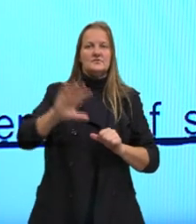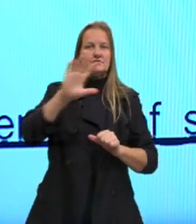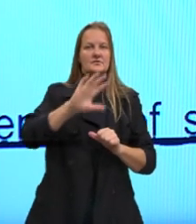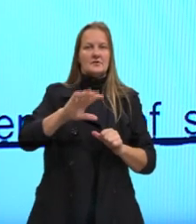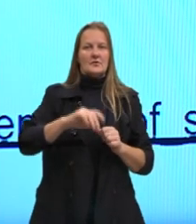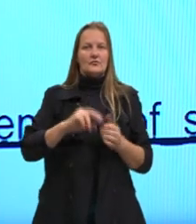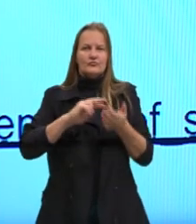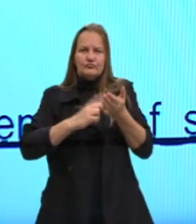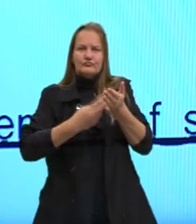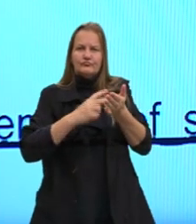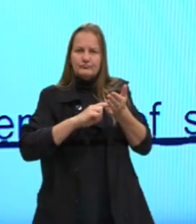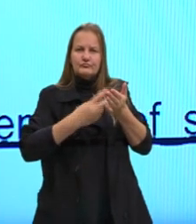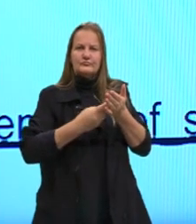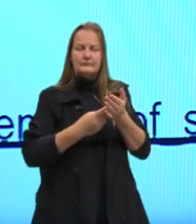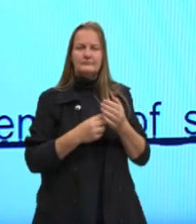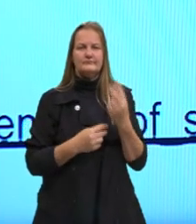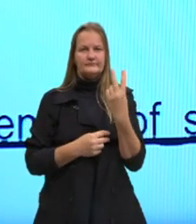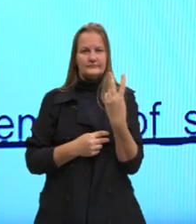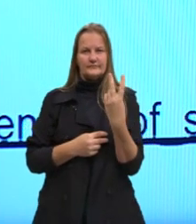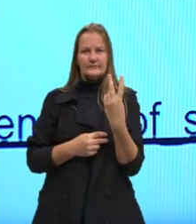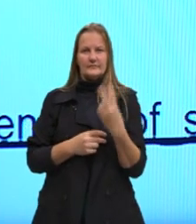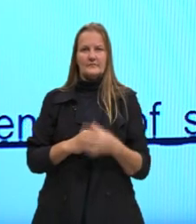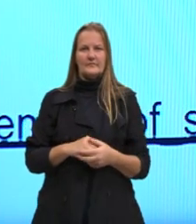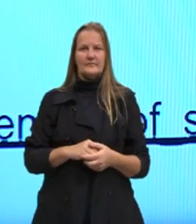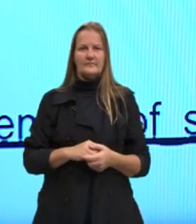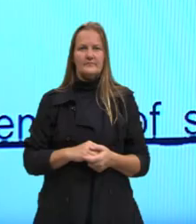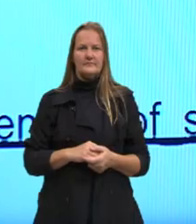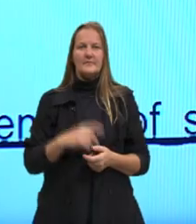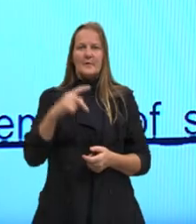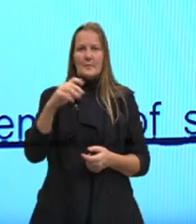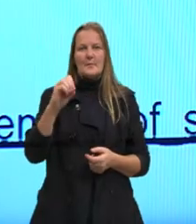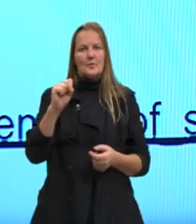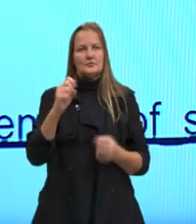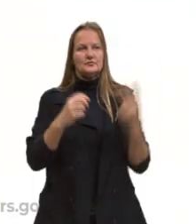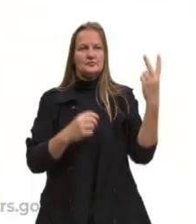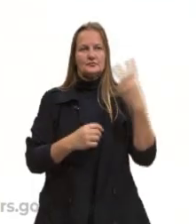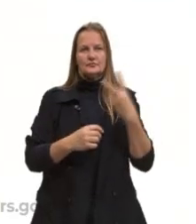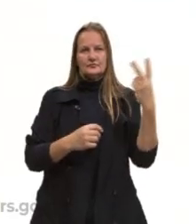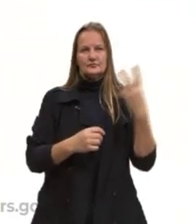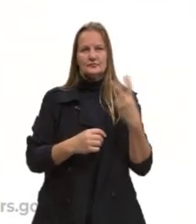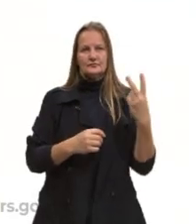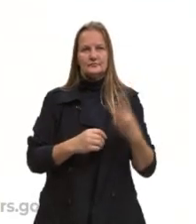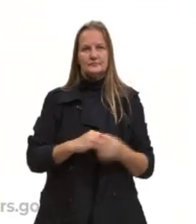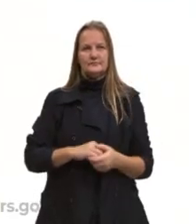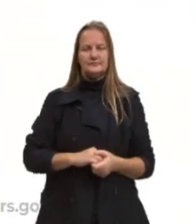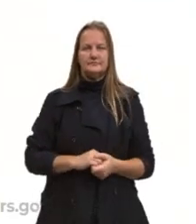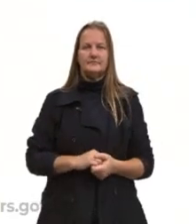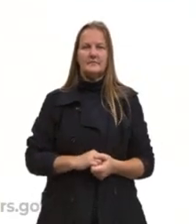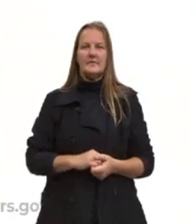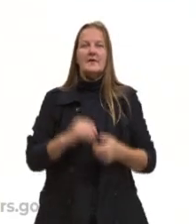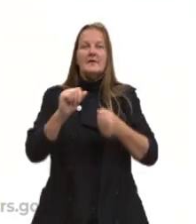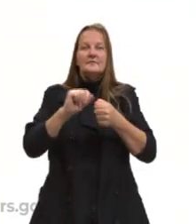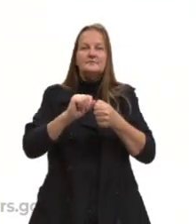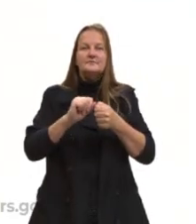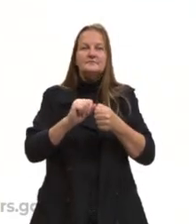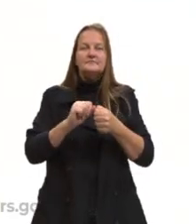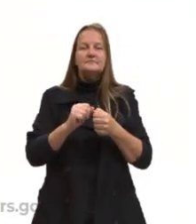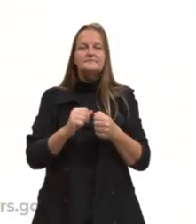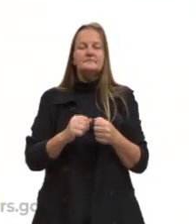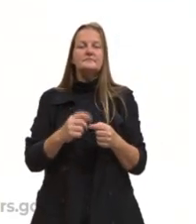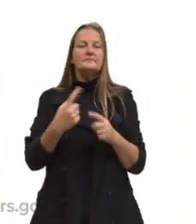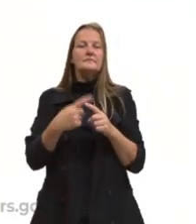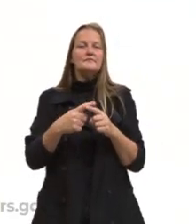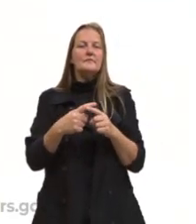das tradições para esses dois para esse post e para o outro também bom eu fiz essas